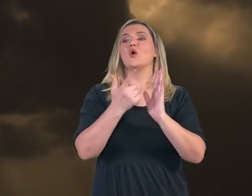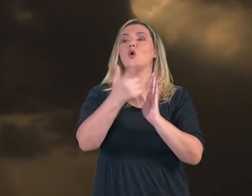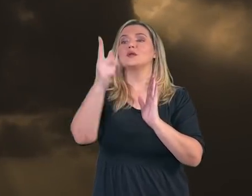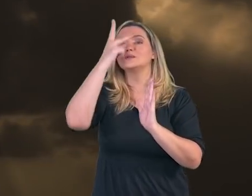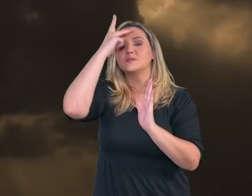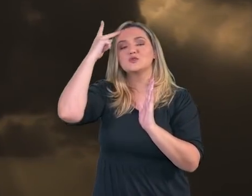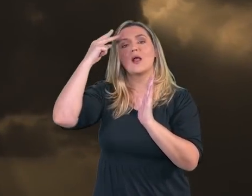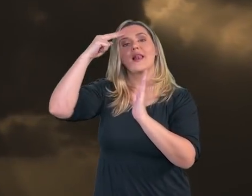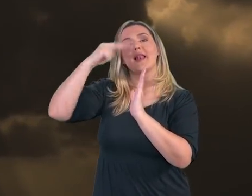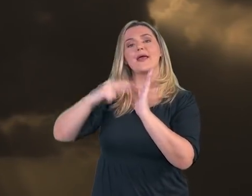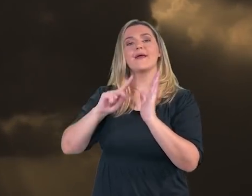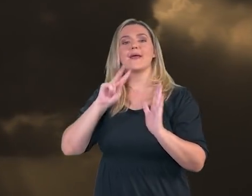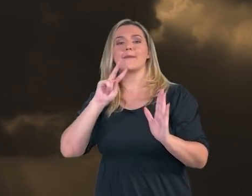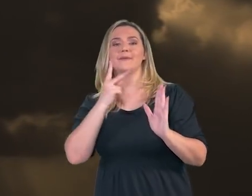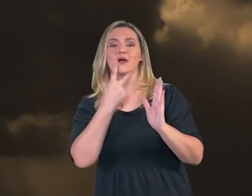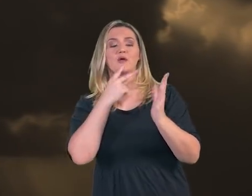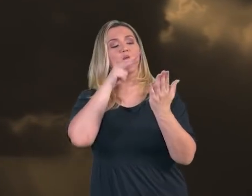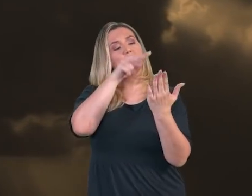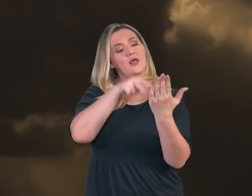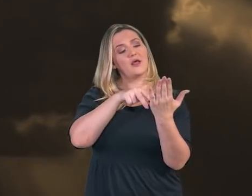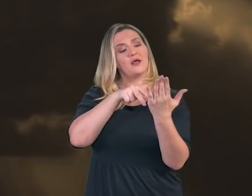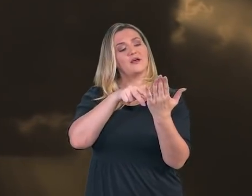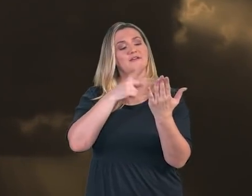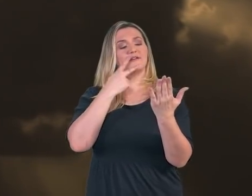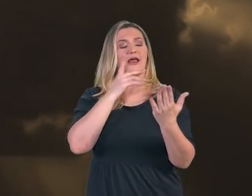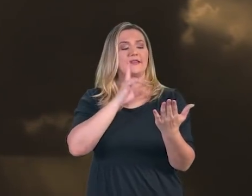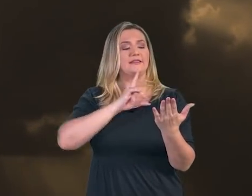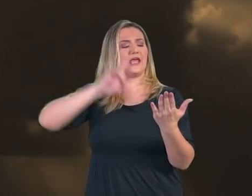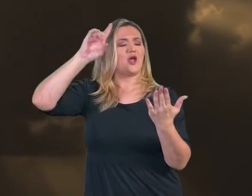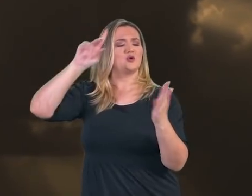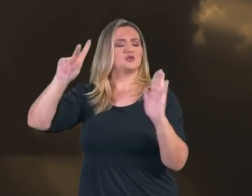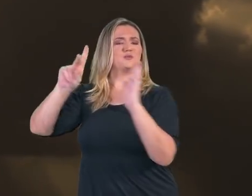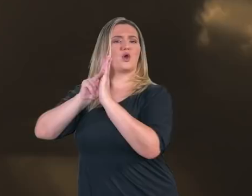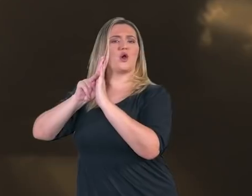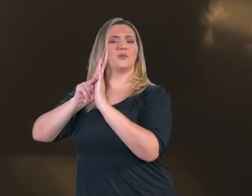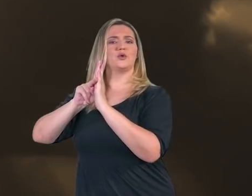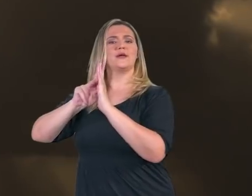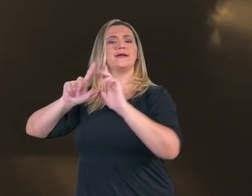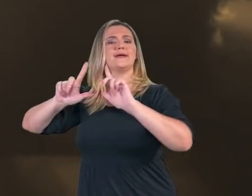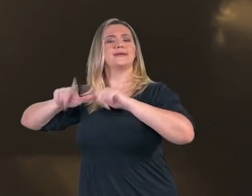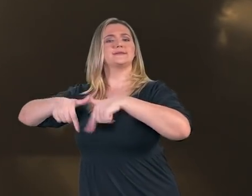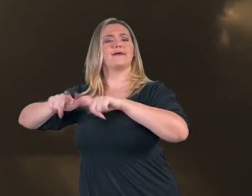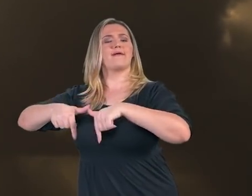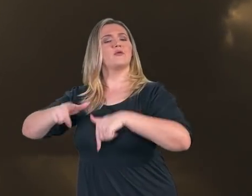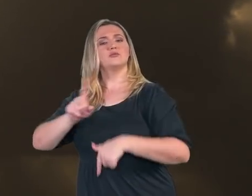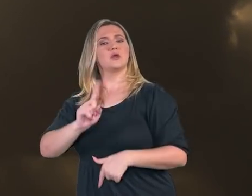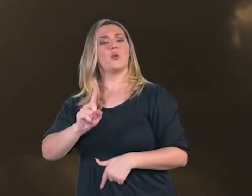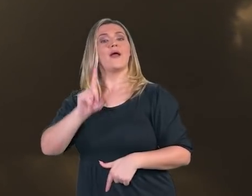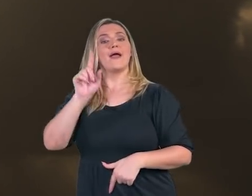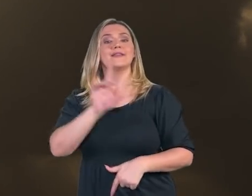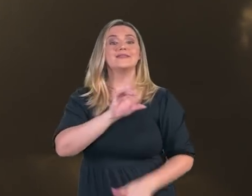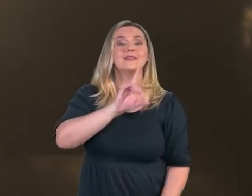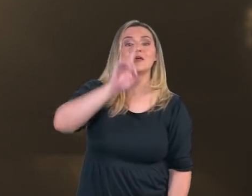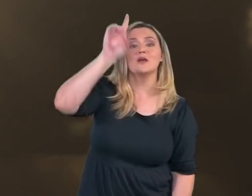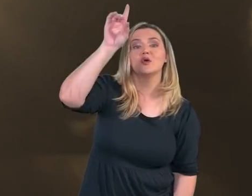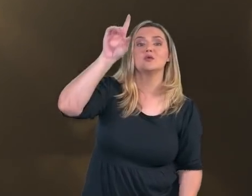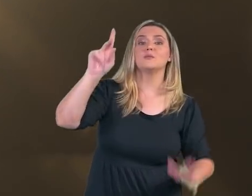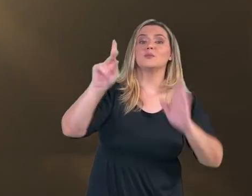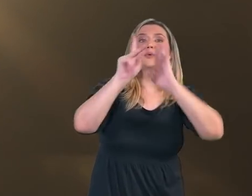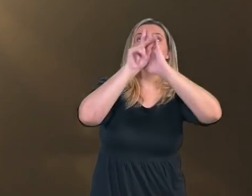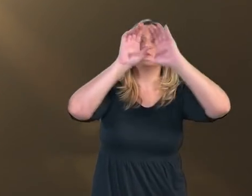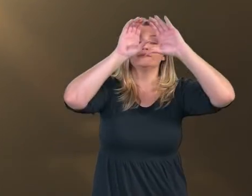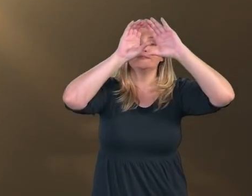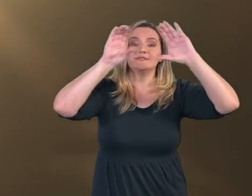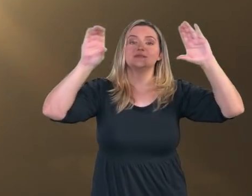se diz o Deus de Israel, conforme a nomenclatura comum dos profetas, mas sim o Deus do céu. Assim,